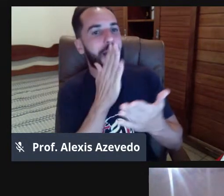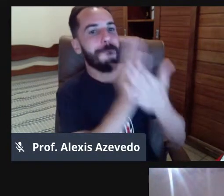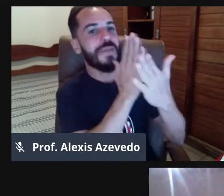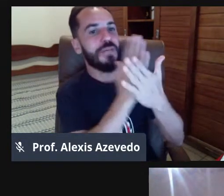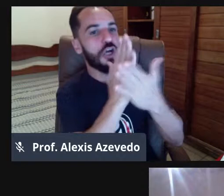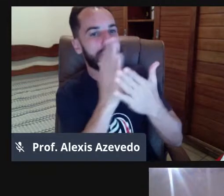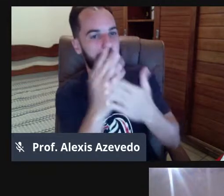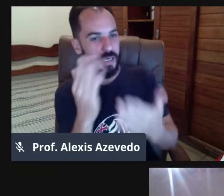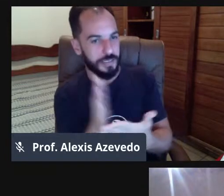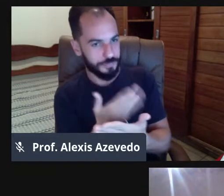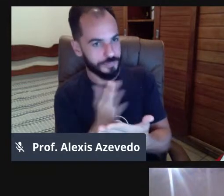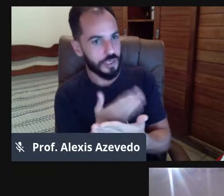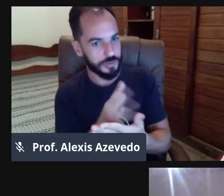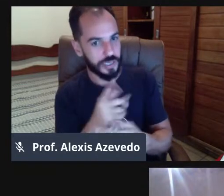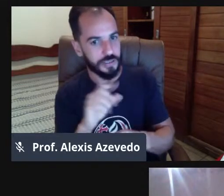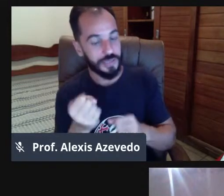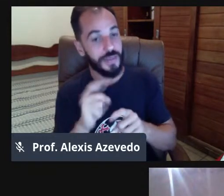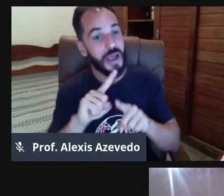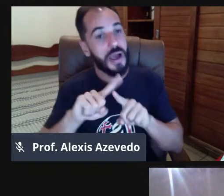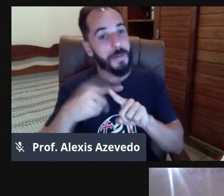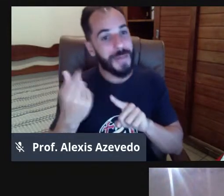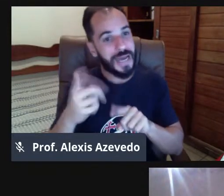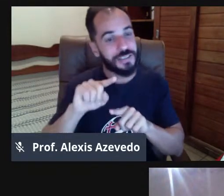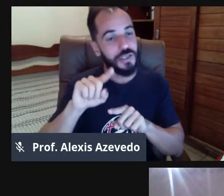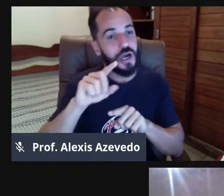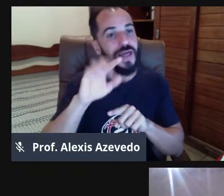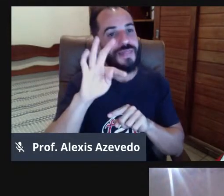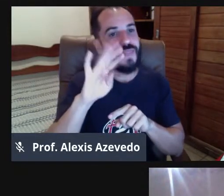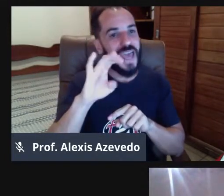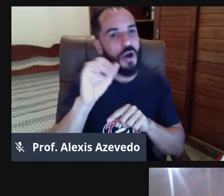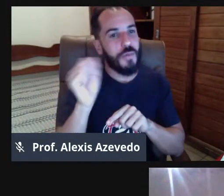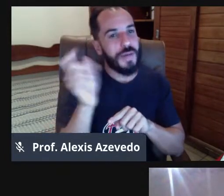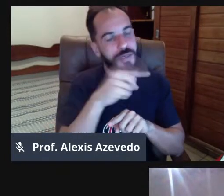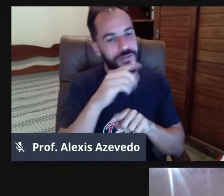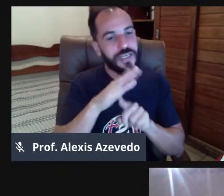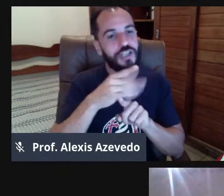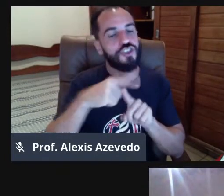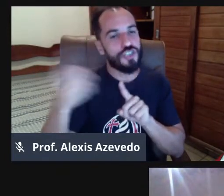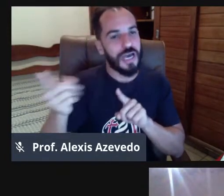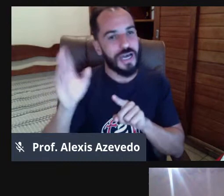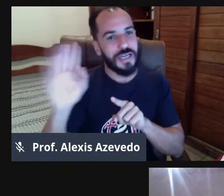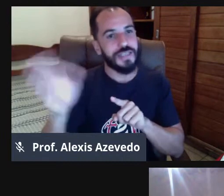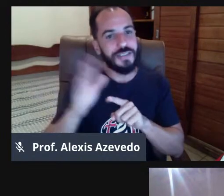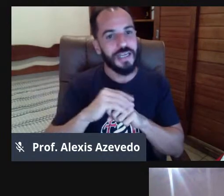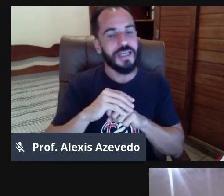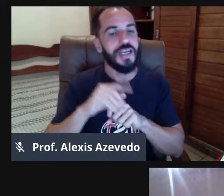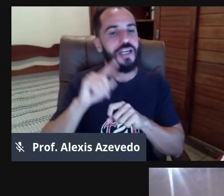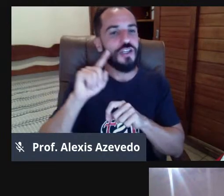Ricardo quanto a Thelma, ainda estão em teletrabalho. Então, para casos de alunos que queiram